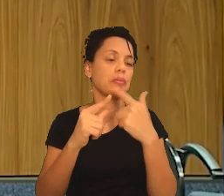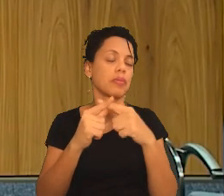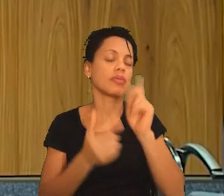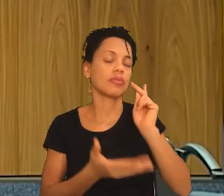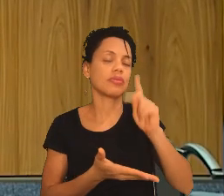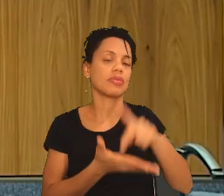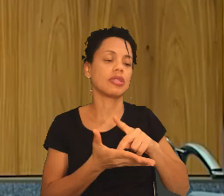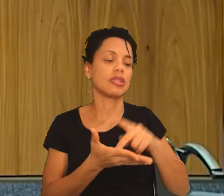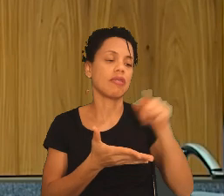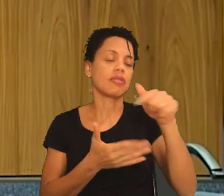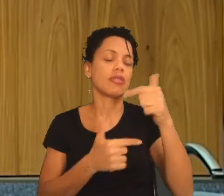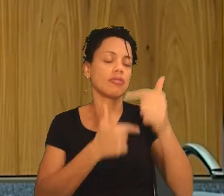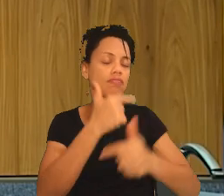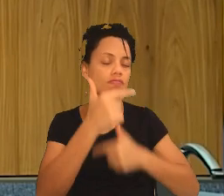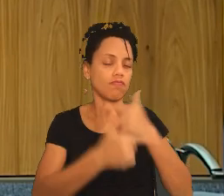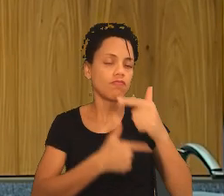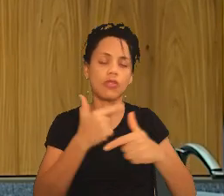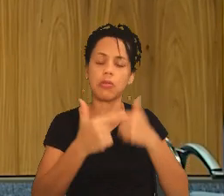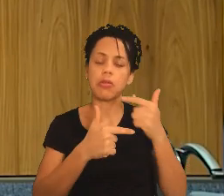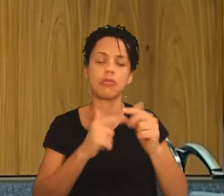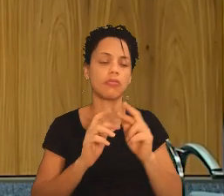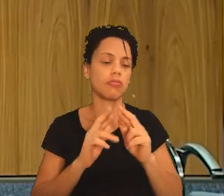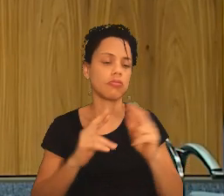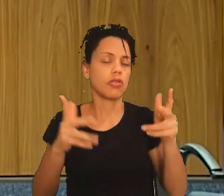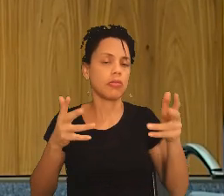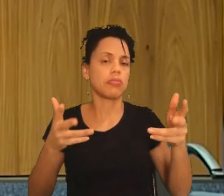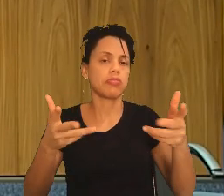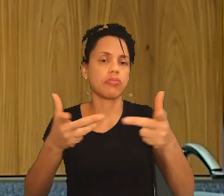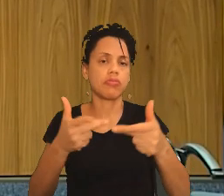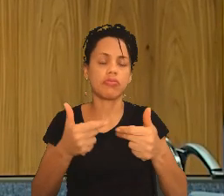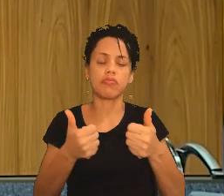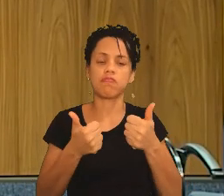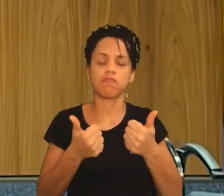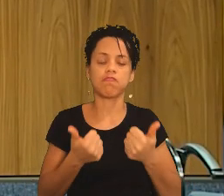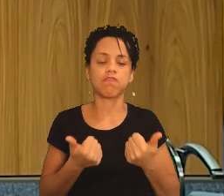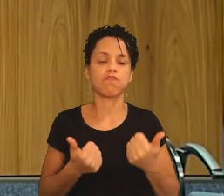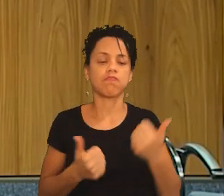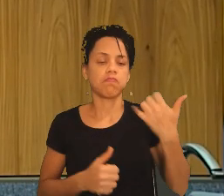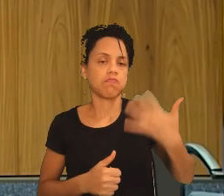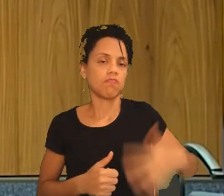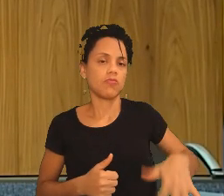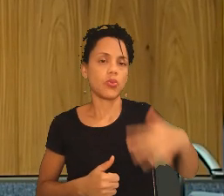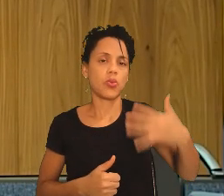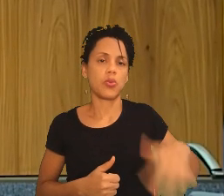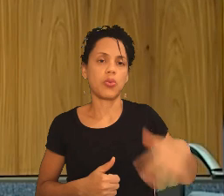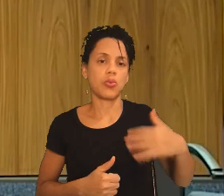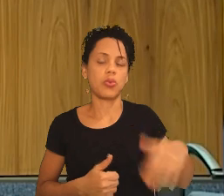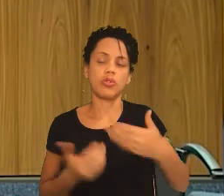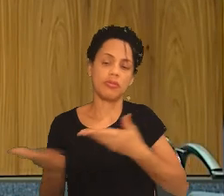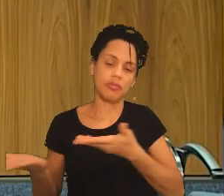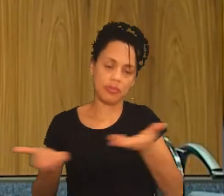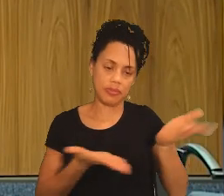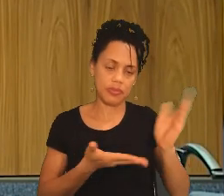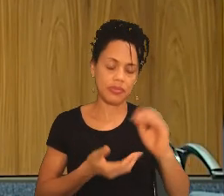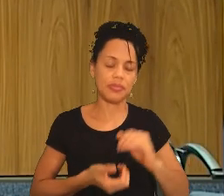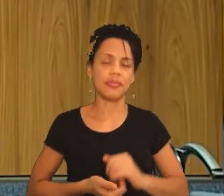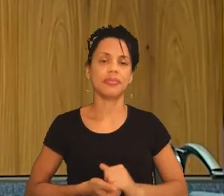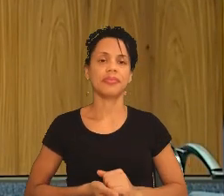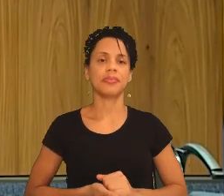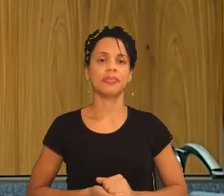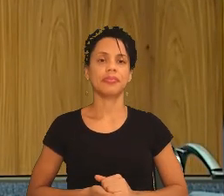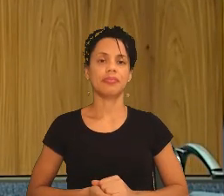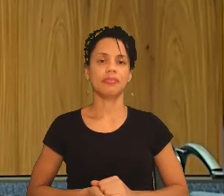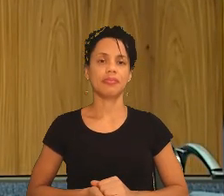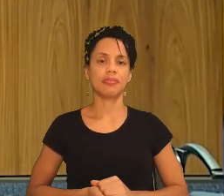e com claro benefício para a sociedade. Então, ele não colocou isso no currículo, mas eu vou acrescentar porque